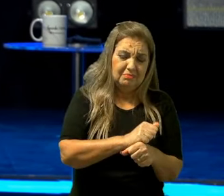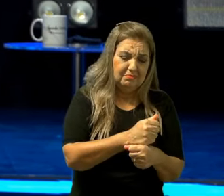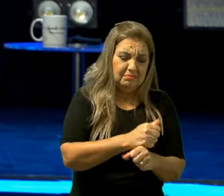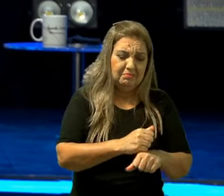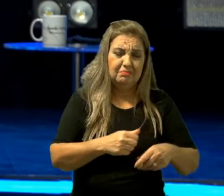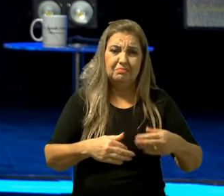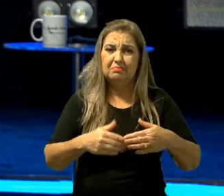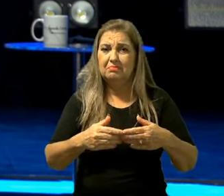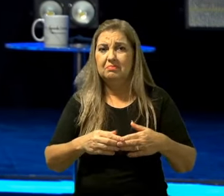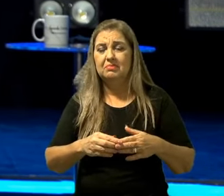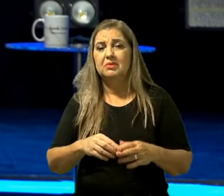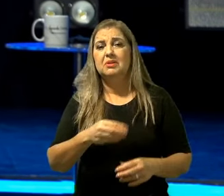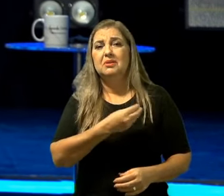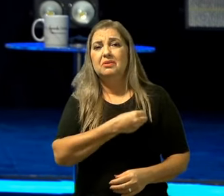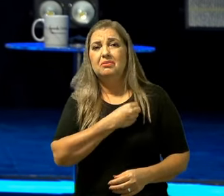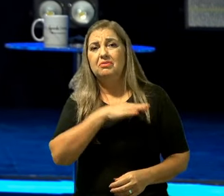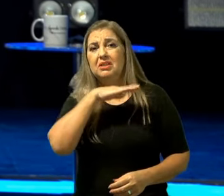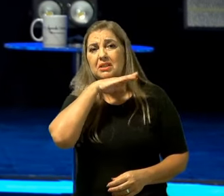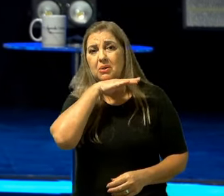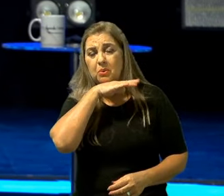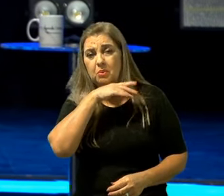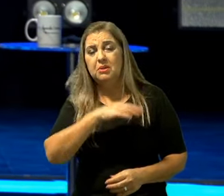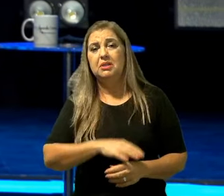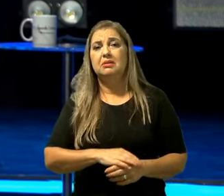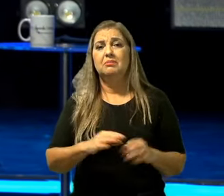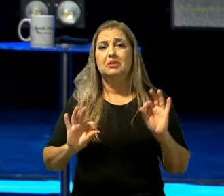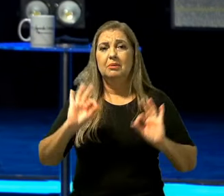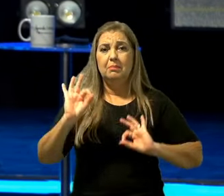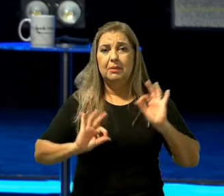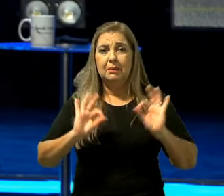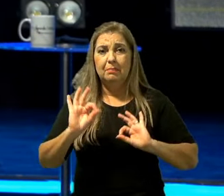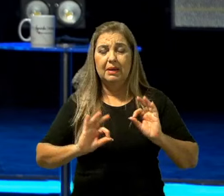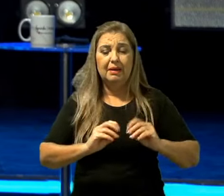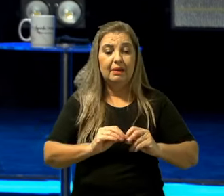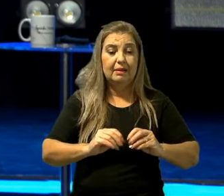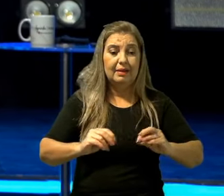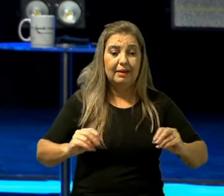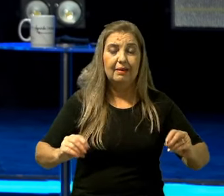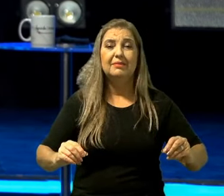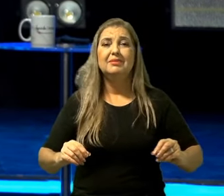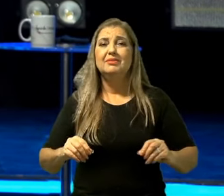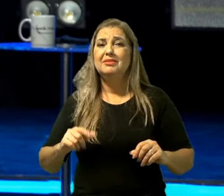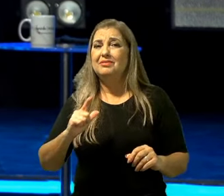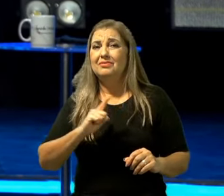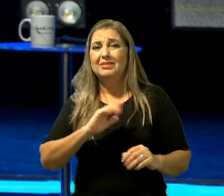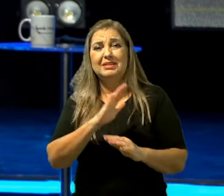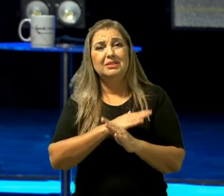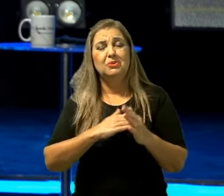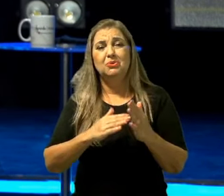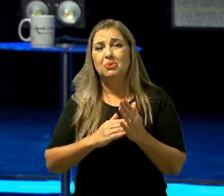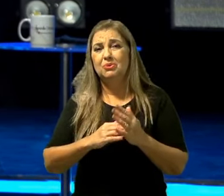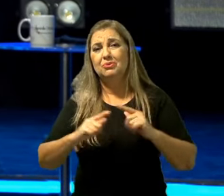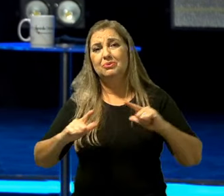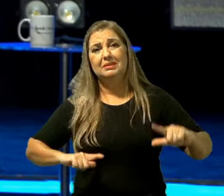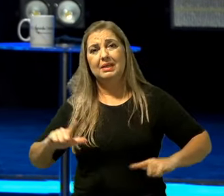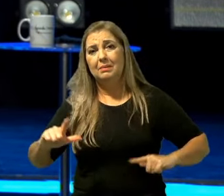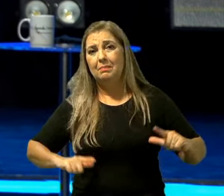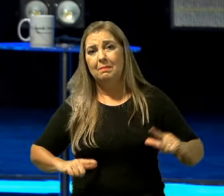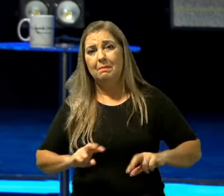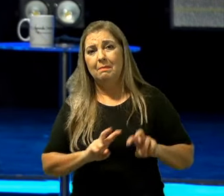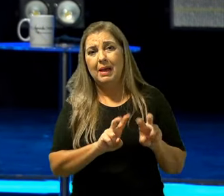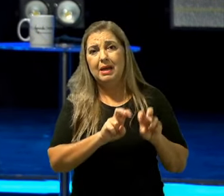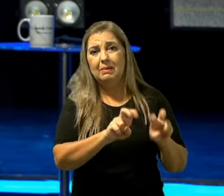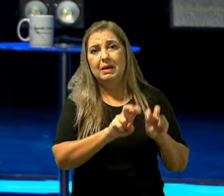vida amarga, impondo-lhes a árdua tarefa de preparar o barro e fazer tijolos, e executar todo tipo de trabalho agrícola. Em